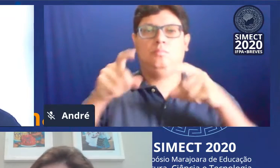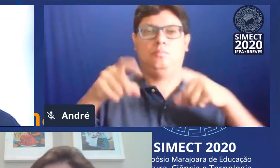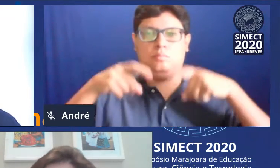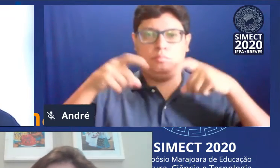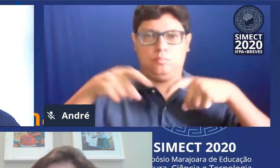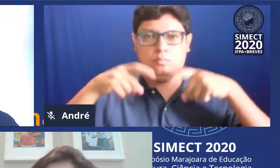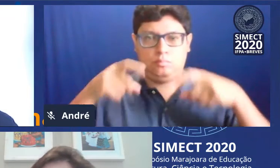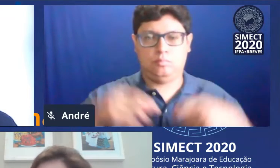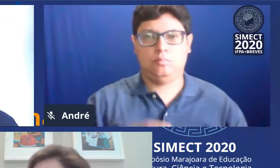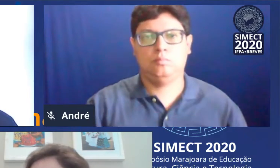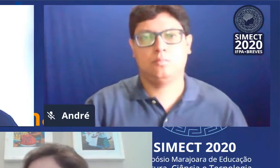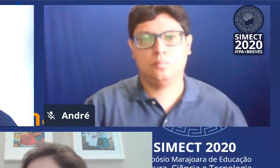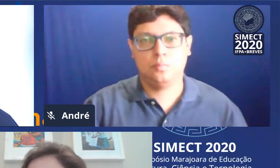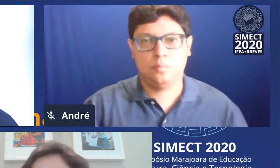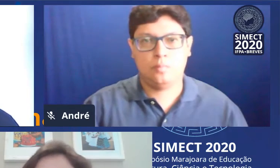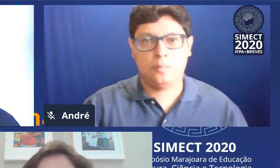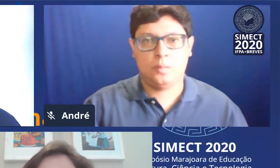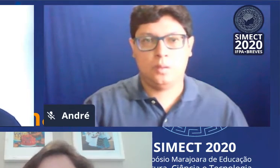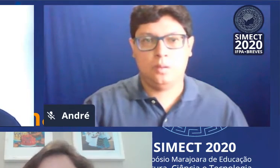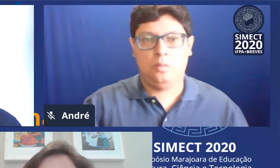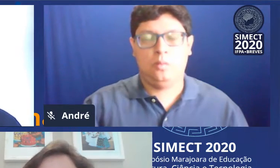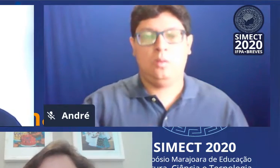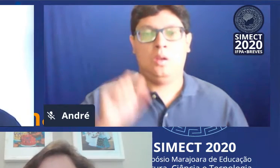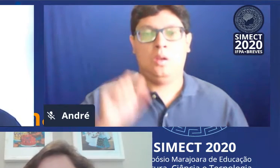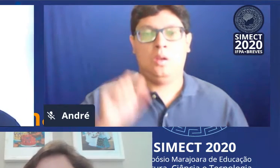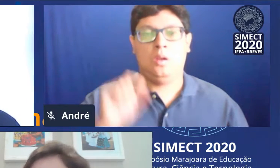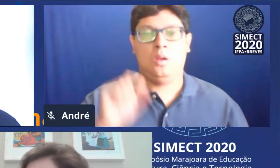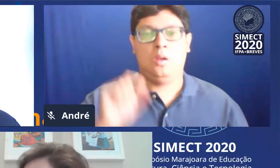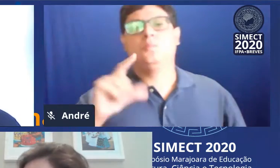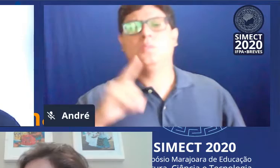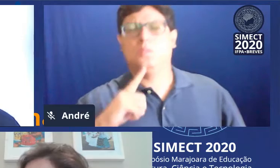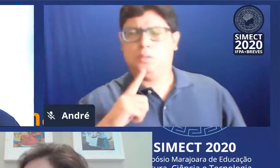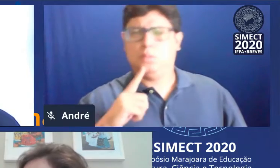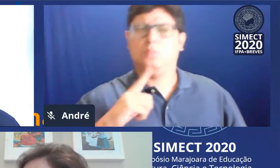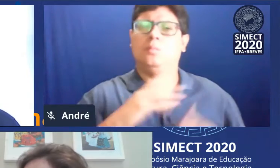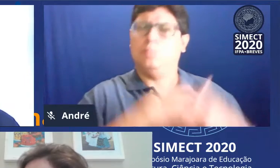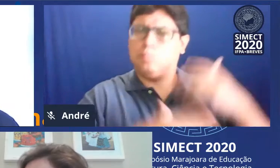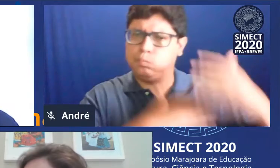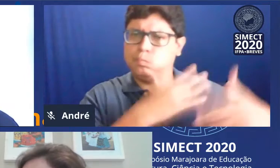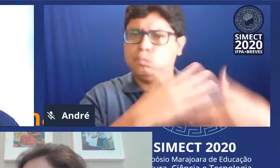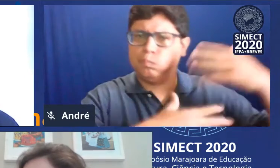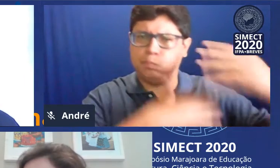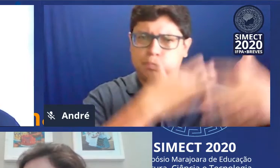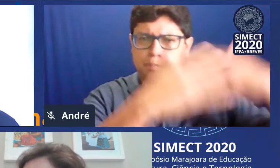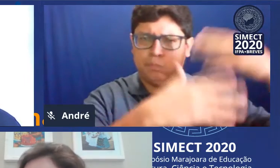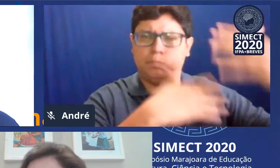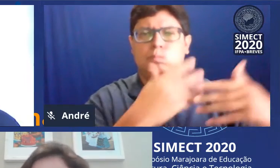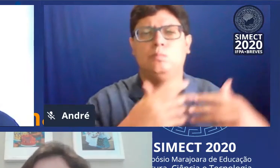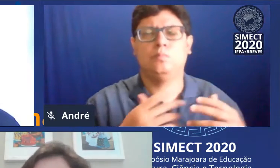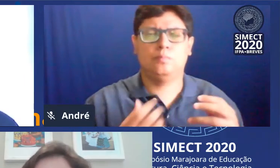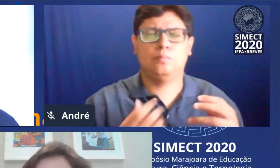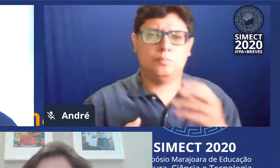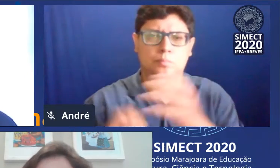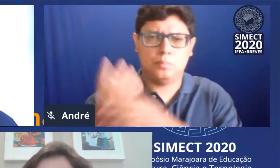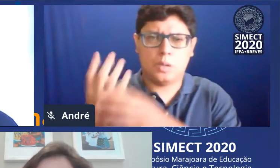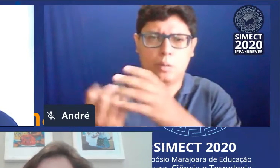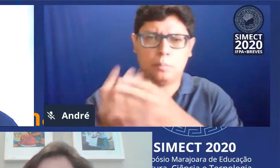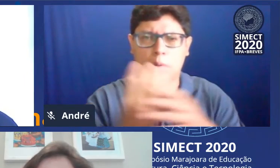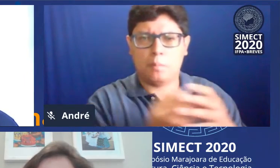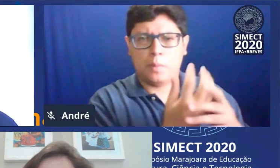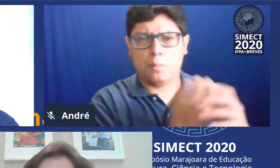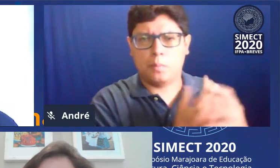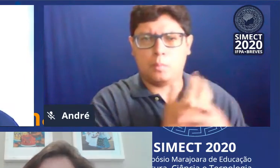atividade que, como já falei, vem crescendo bastante nos últimos anos. Né? Os principais motivos para esse crescimento são a produção de